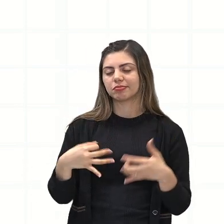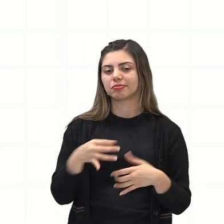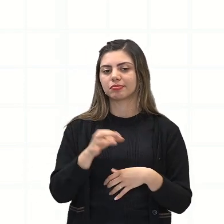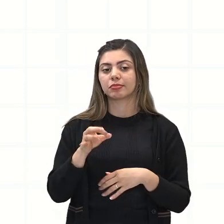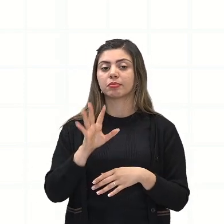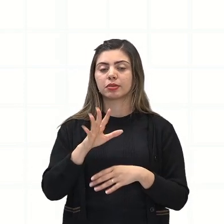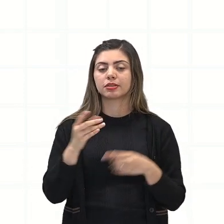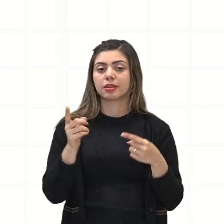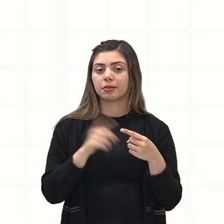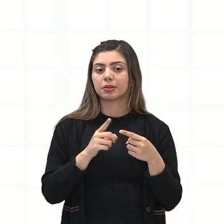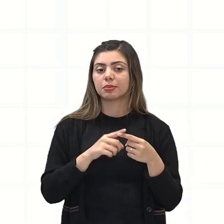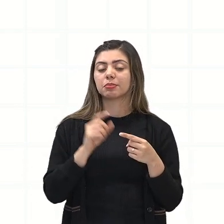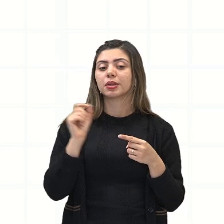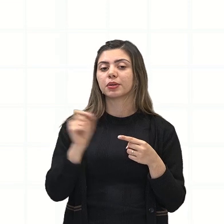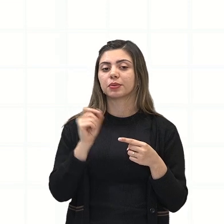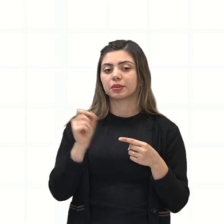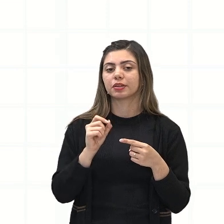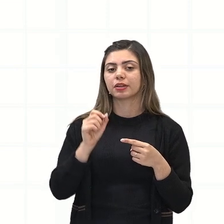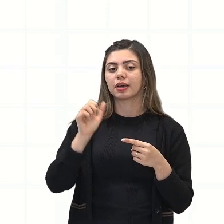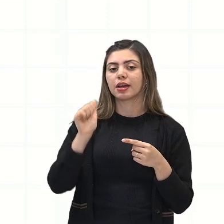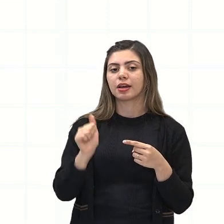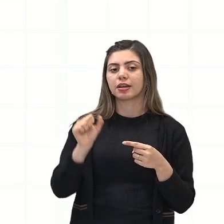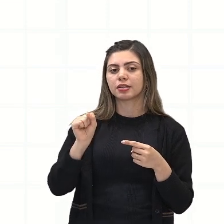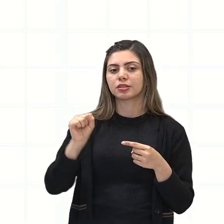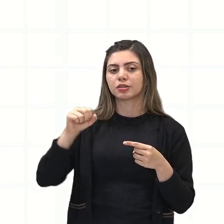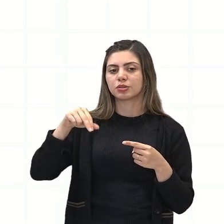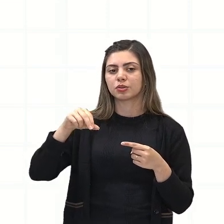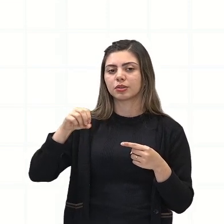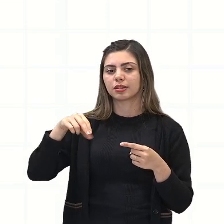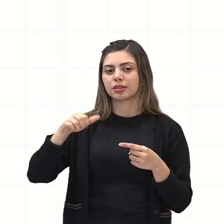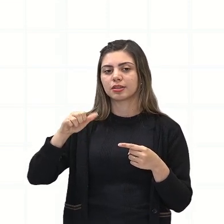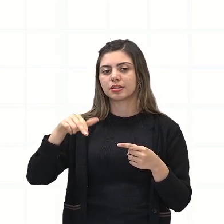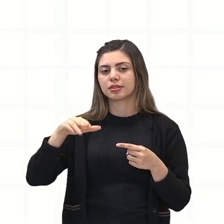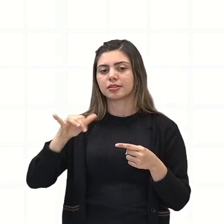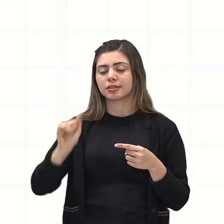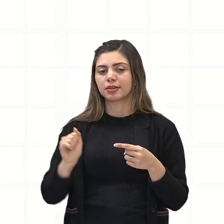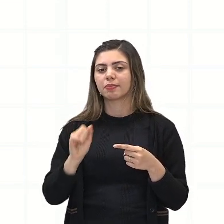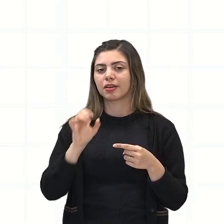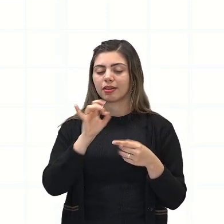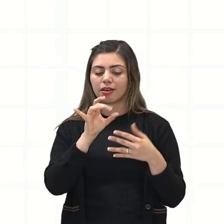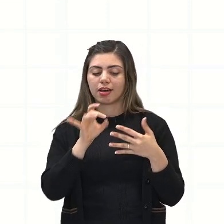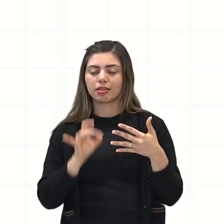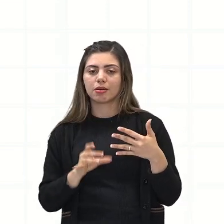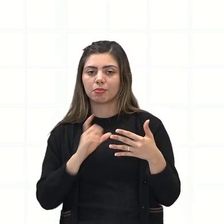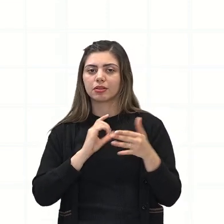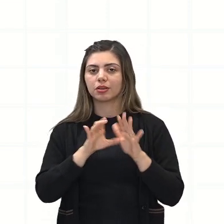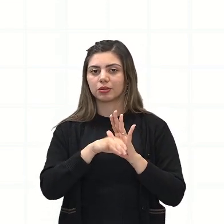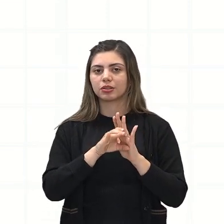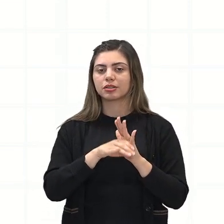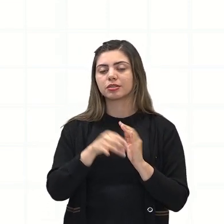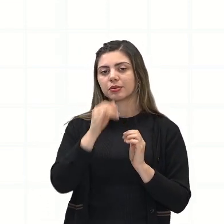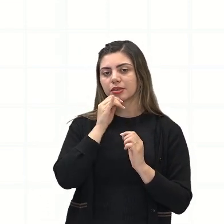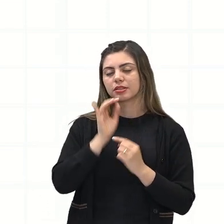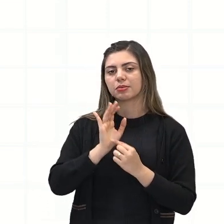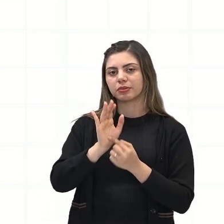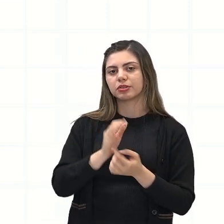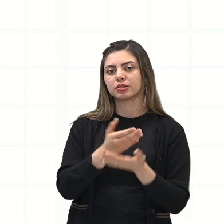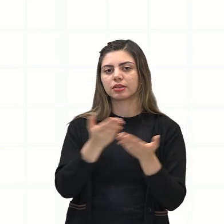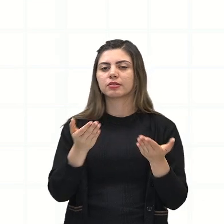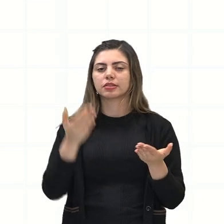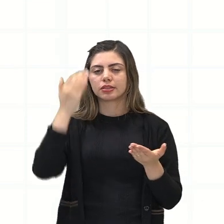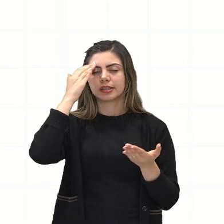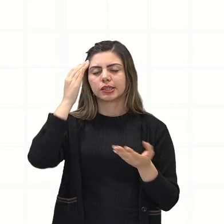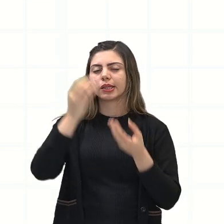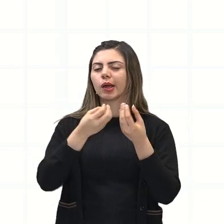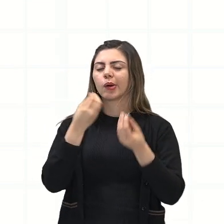primeira delas chamada assonância. Fiquem atentos, elas possuem definições e nós daremos exemplos para que vocês tentem entender um pouquinho